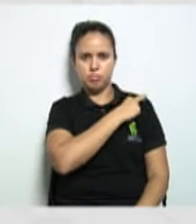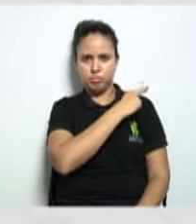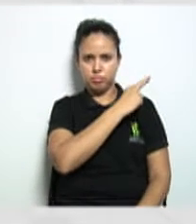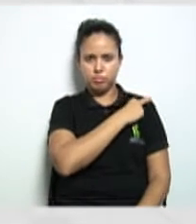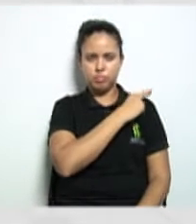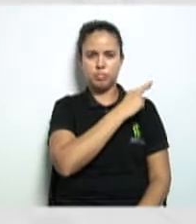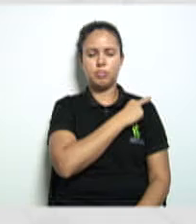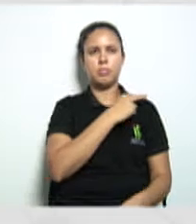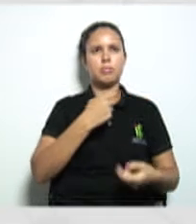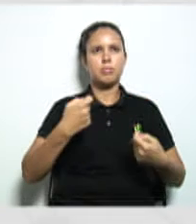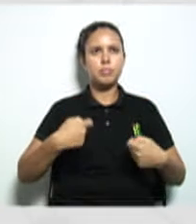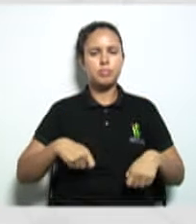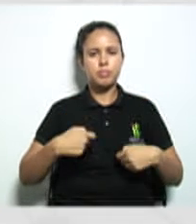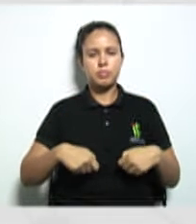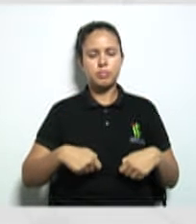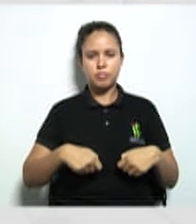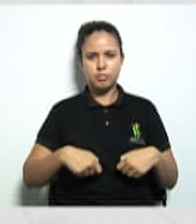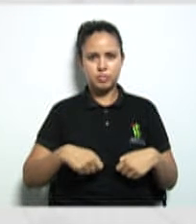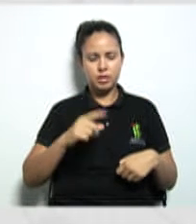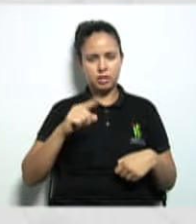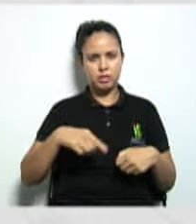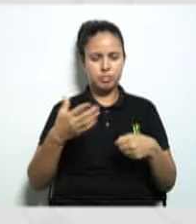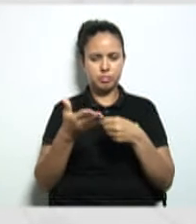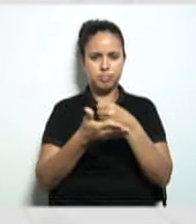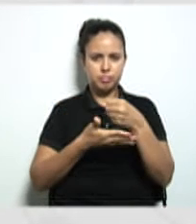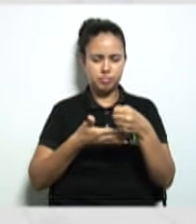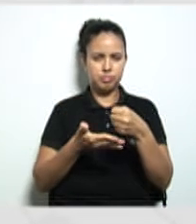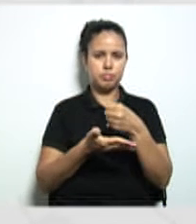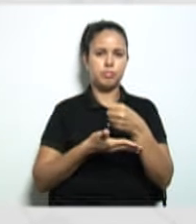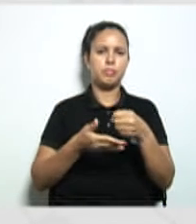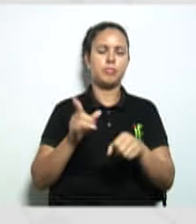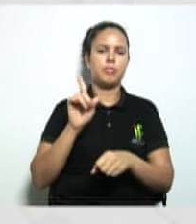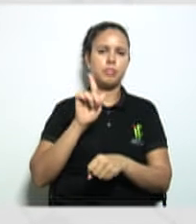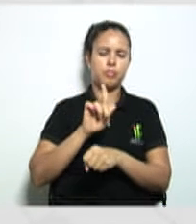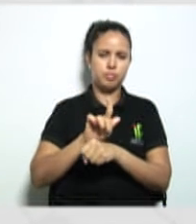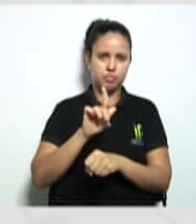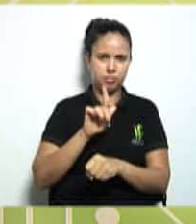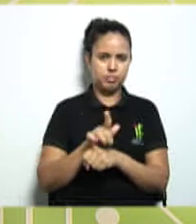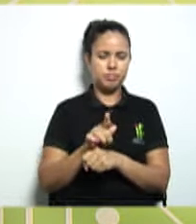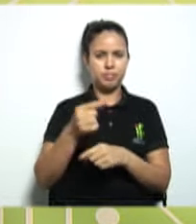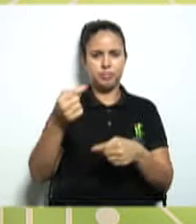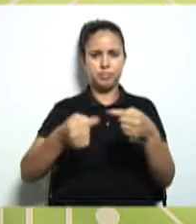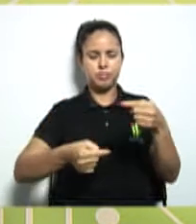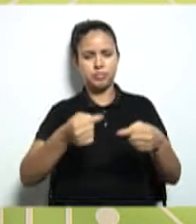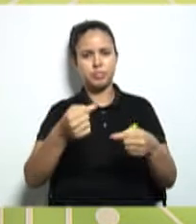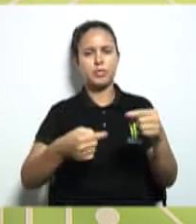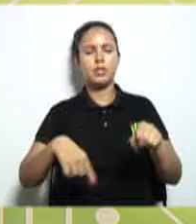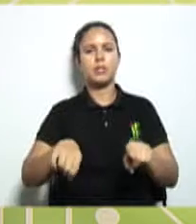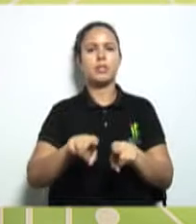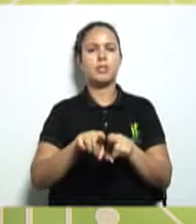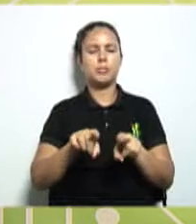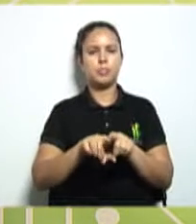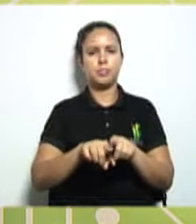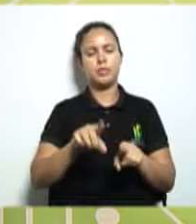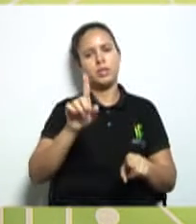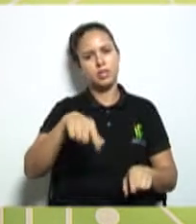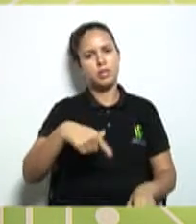responsabilidade. Então, esse é o princípio da gestão democrática, ou seja, o nosso